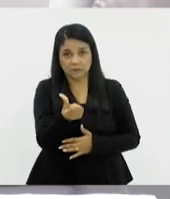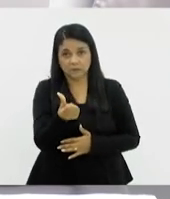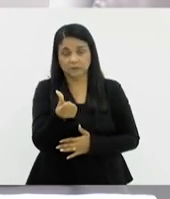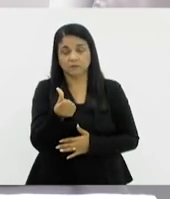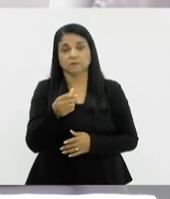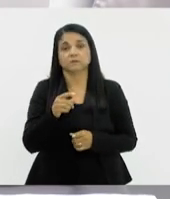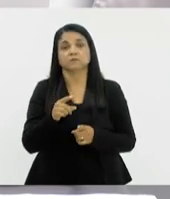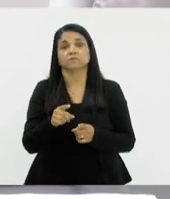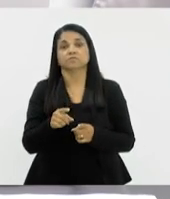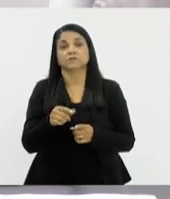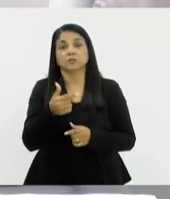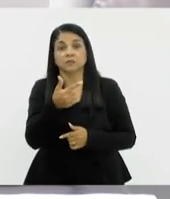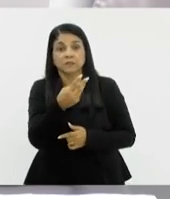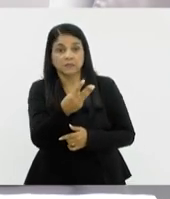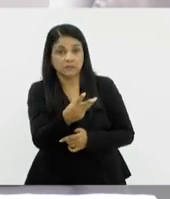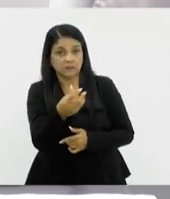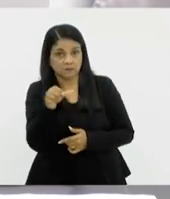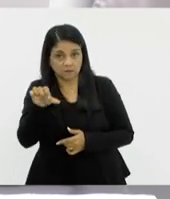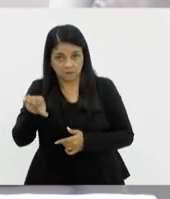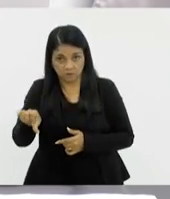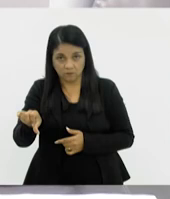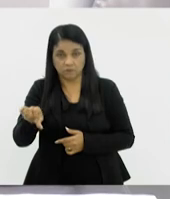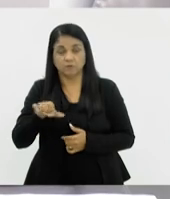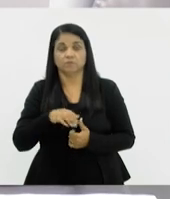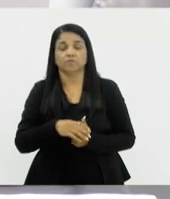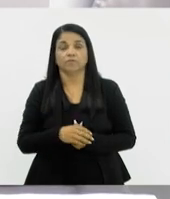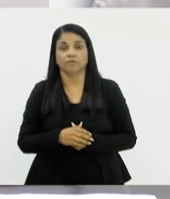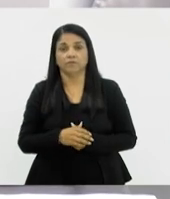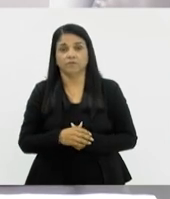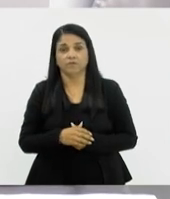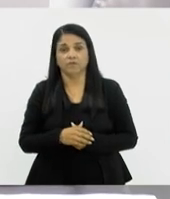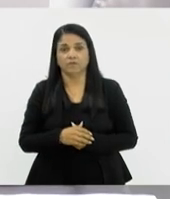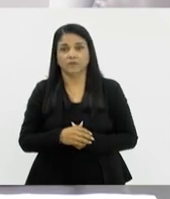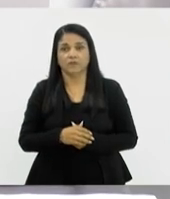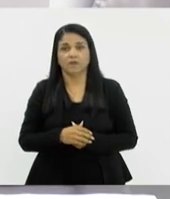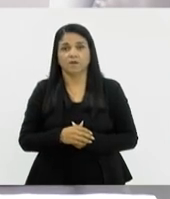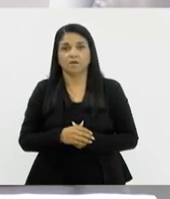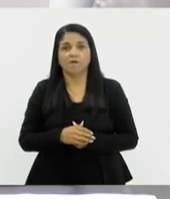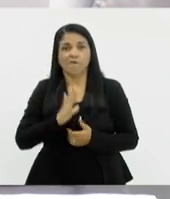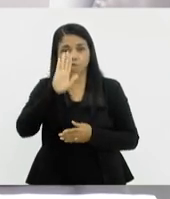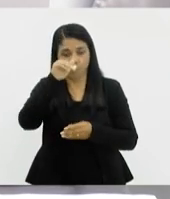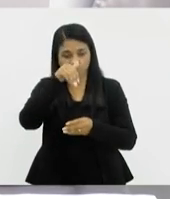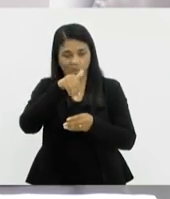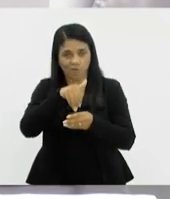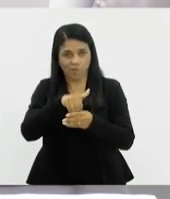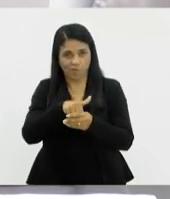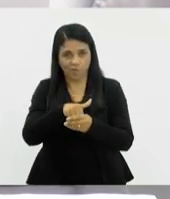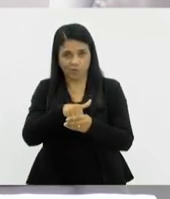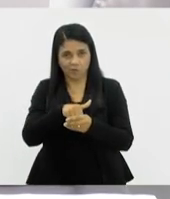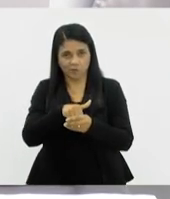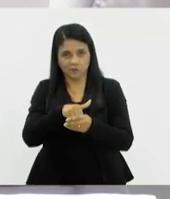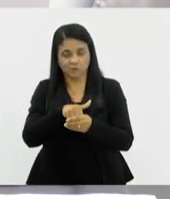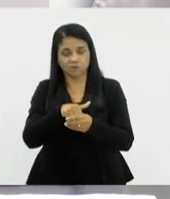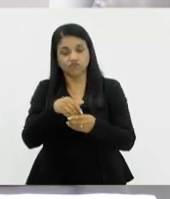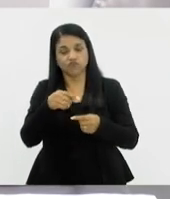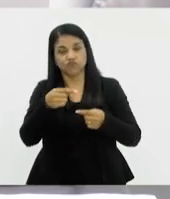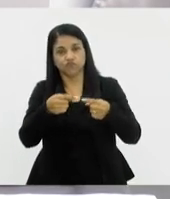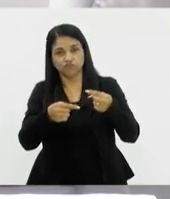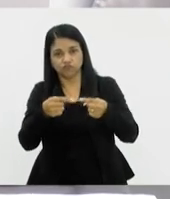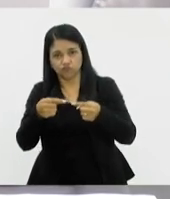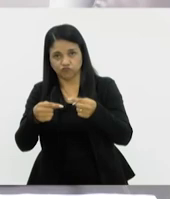o 39. Então, passemos então à votação, à discussão e